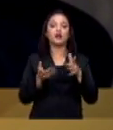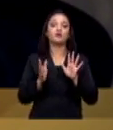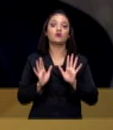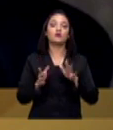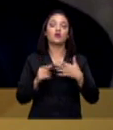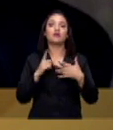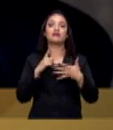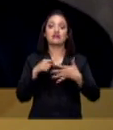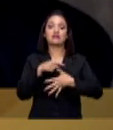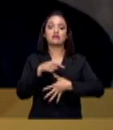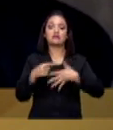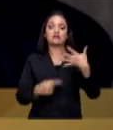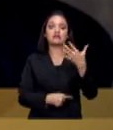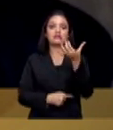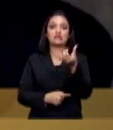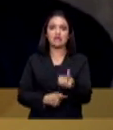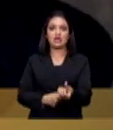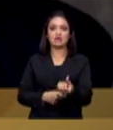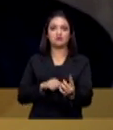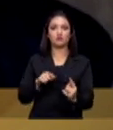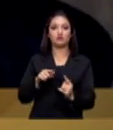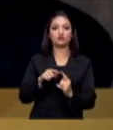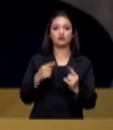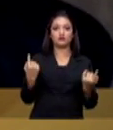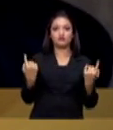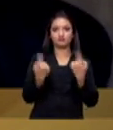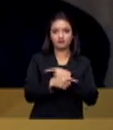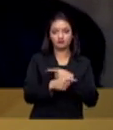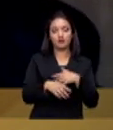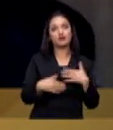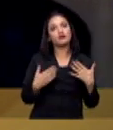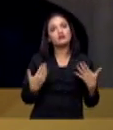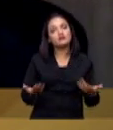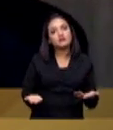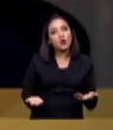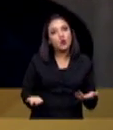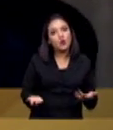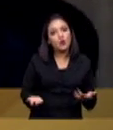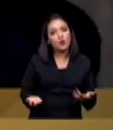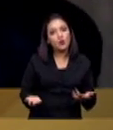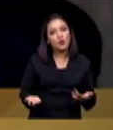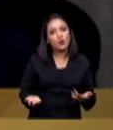6 pontos da impugnação. Para examiná-los, é